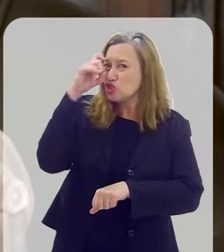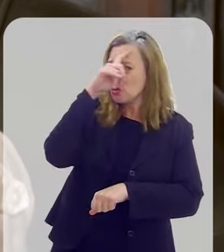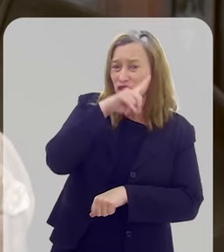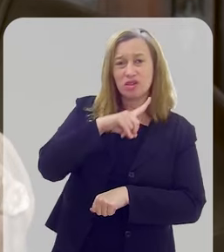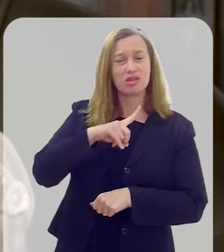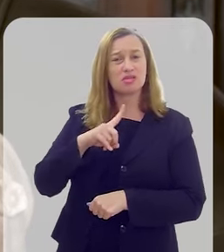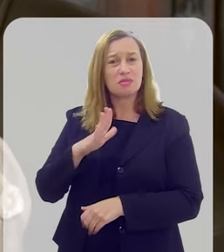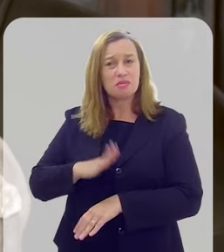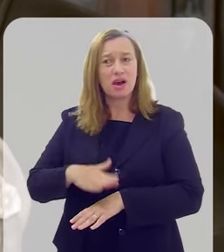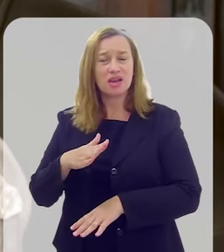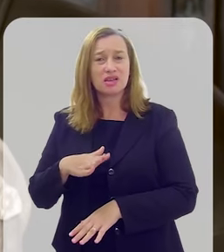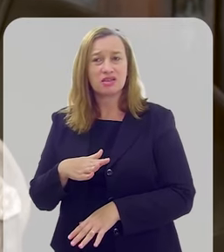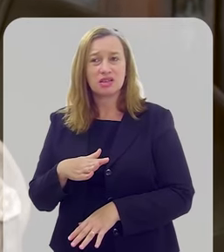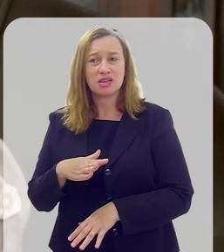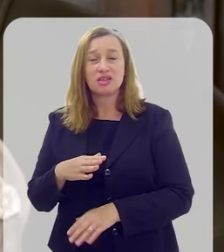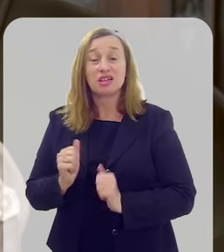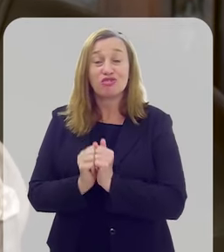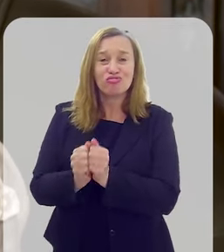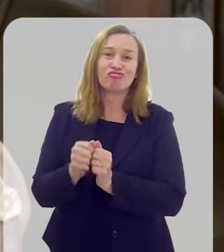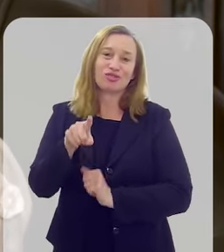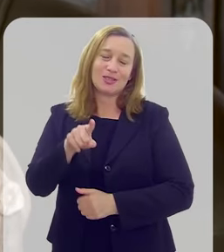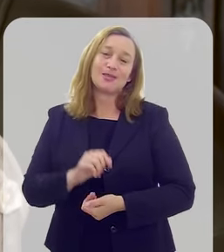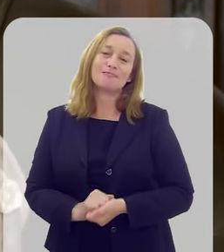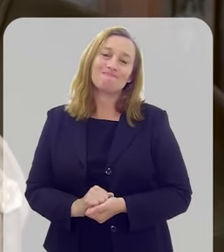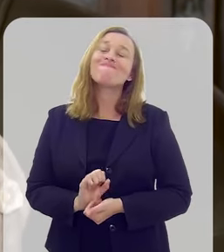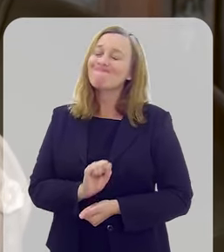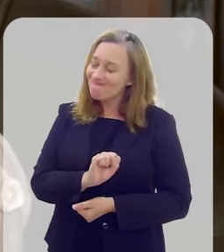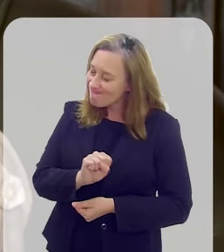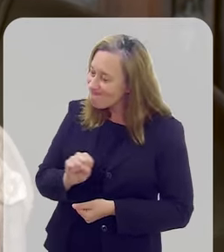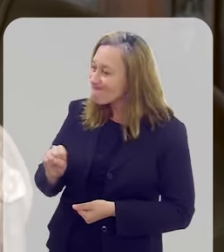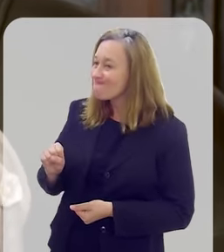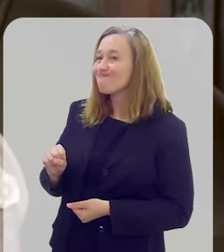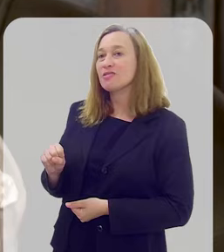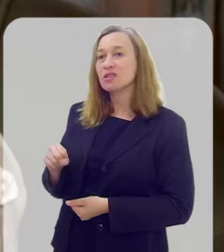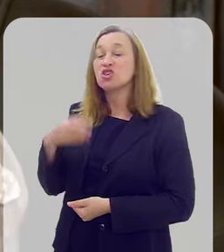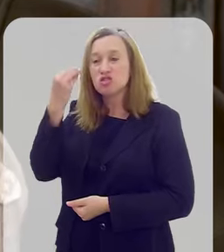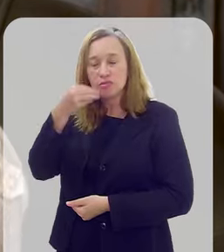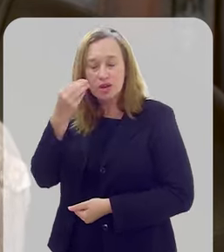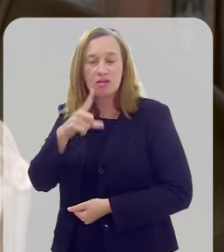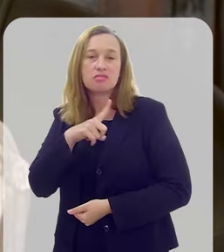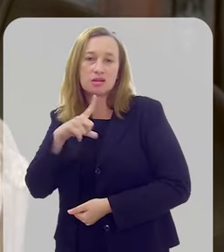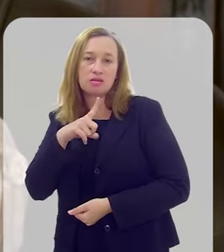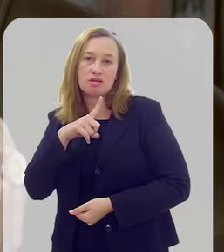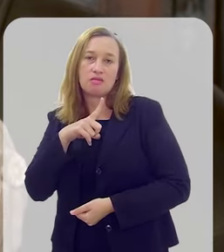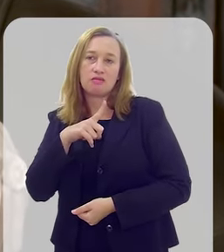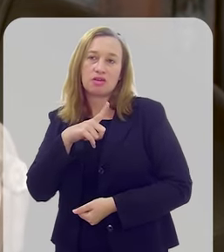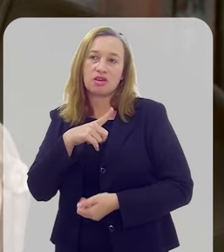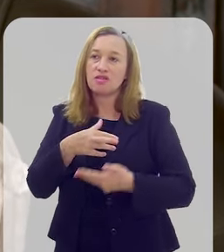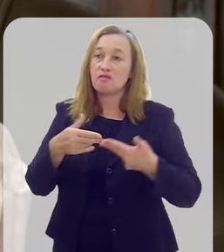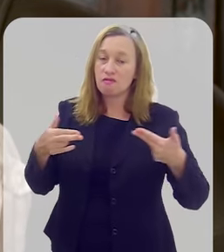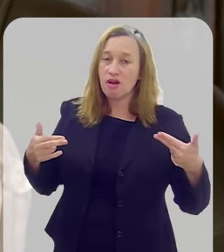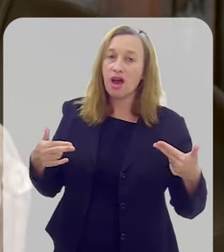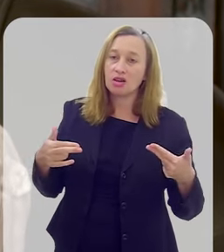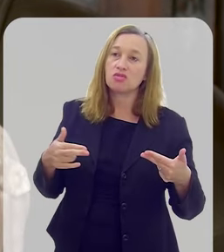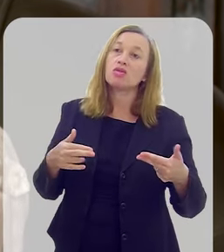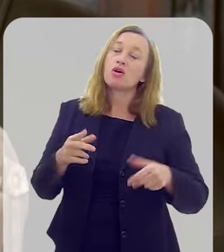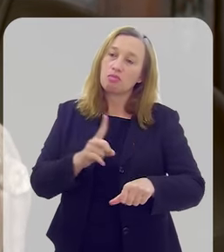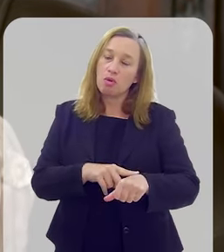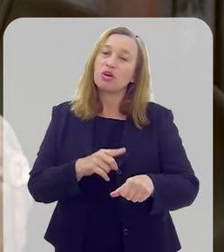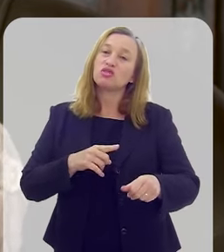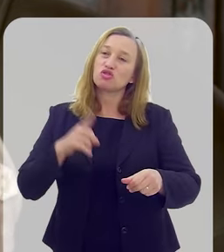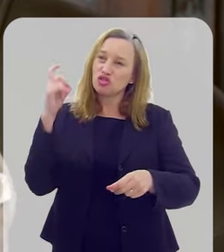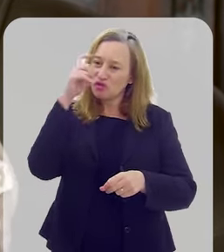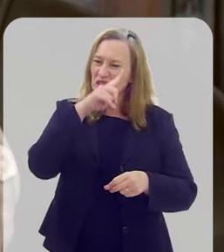adversidades que que nos momentos mais difíceis ele tá com você tá sim eu sou sobrevivente de muitas cirurgias até aqui